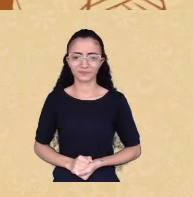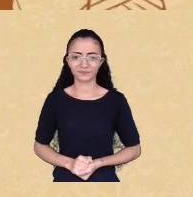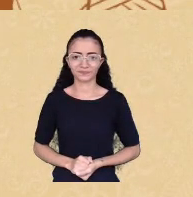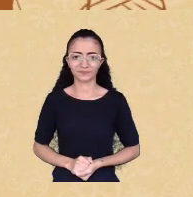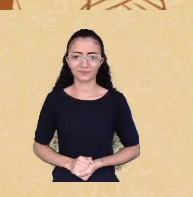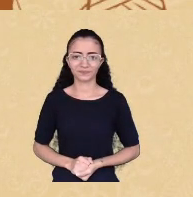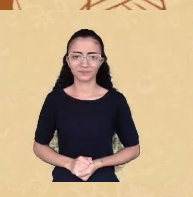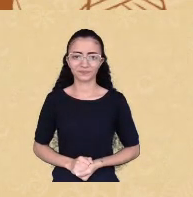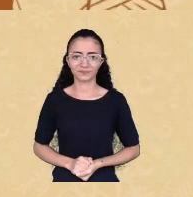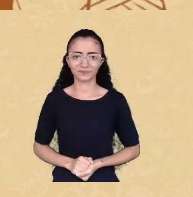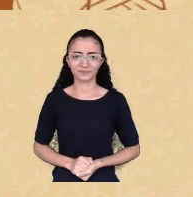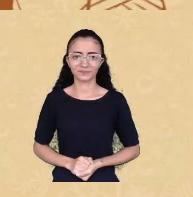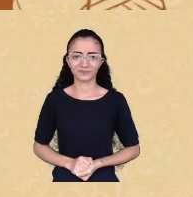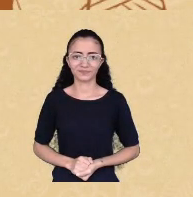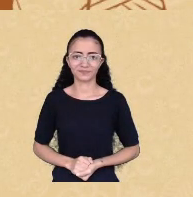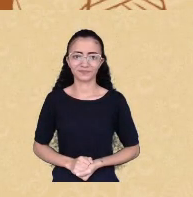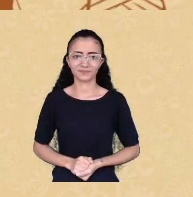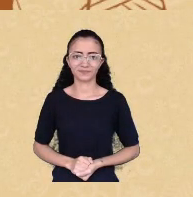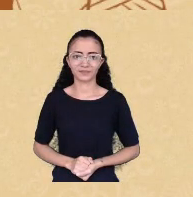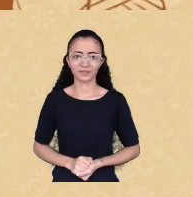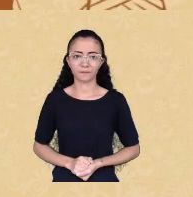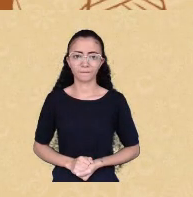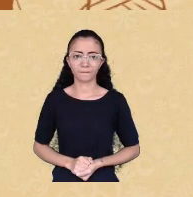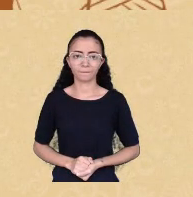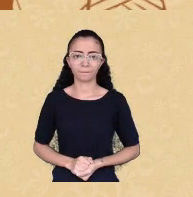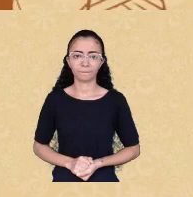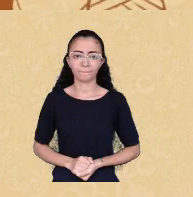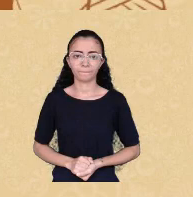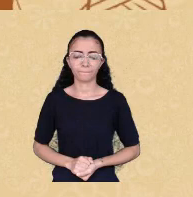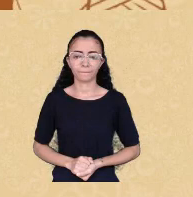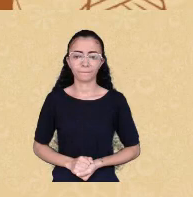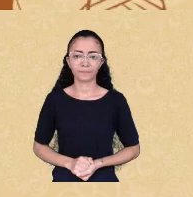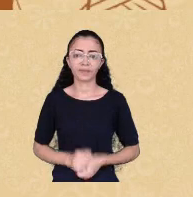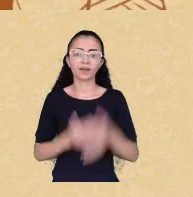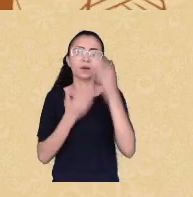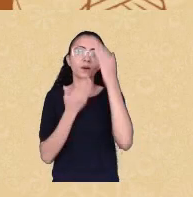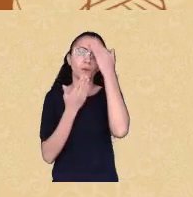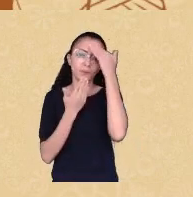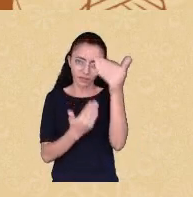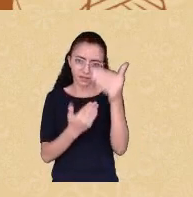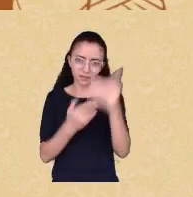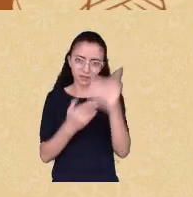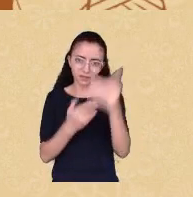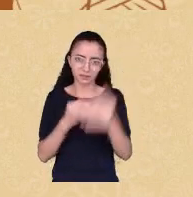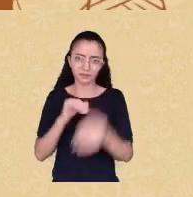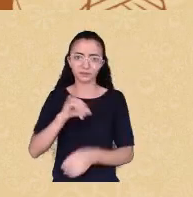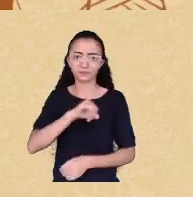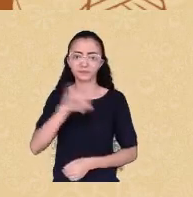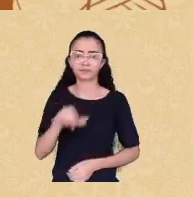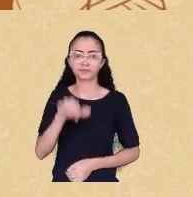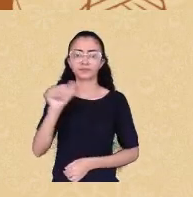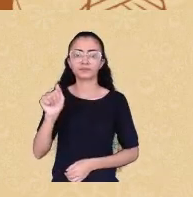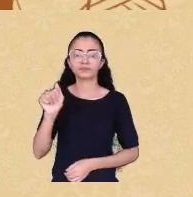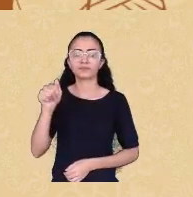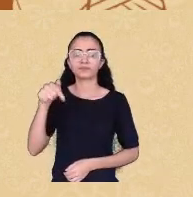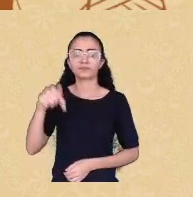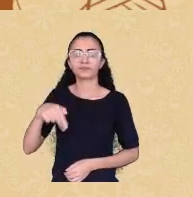Vamos lá. Pode falar. Vai falar. Muito obrigada, Jaqueline. Oi, Eliane. Chegou, querida.